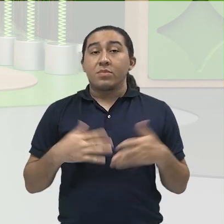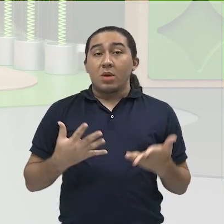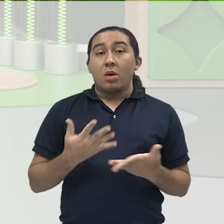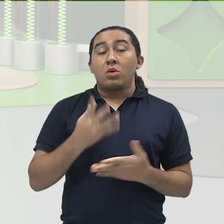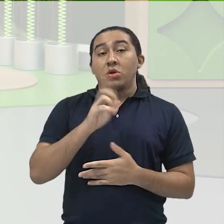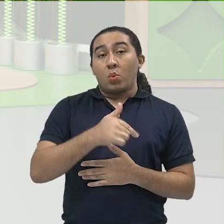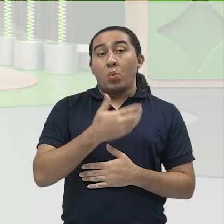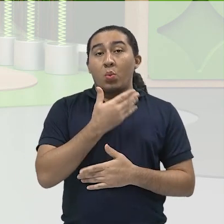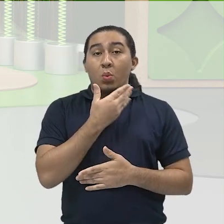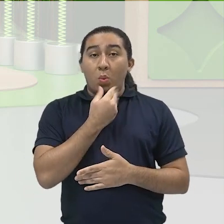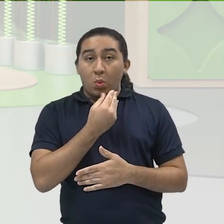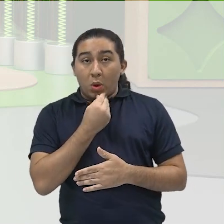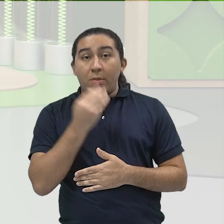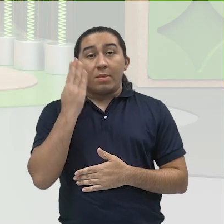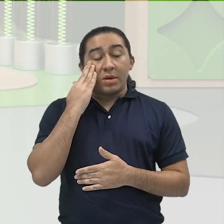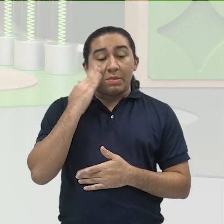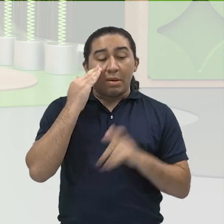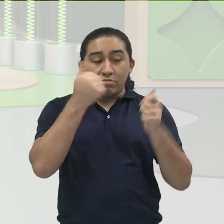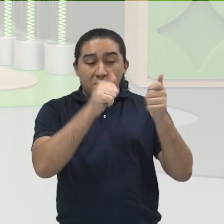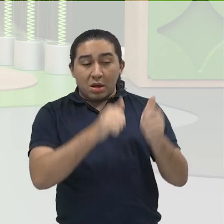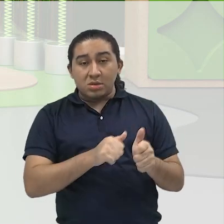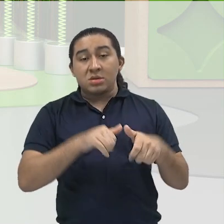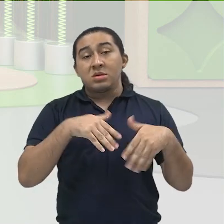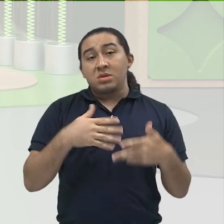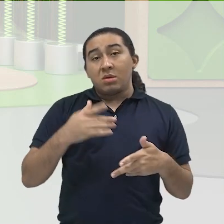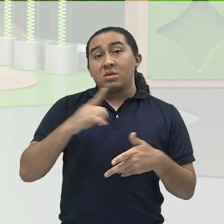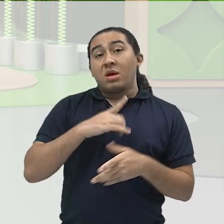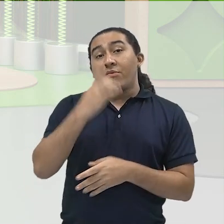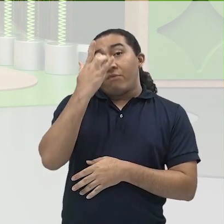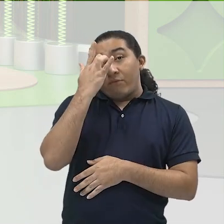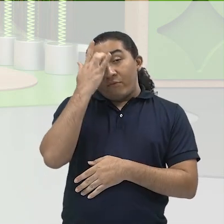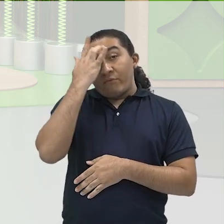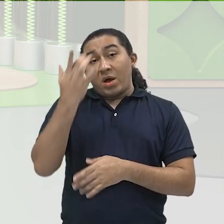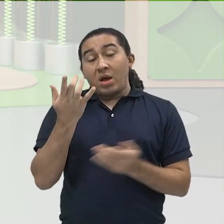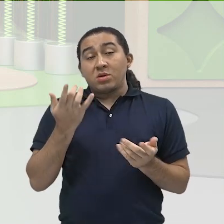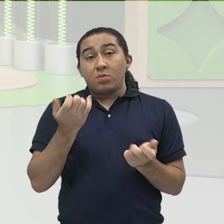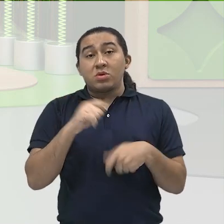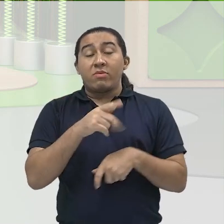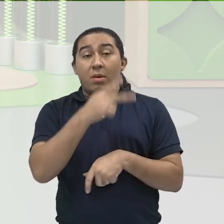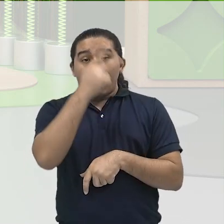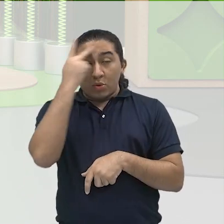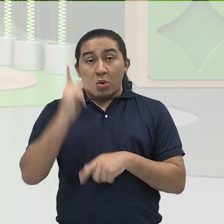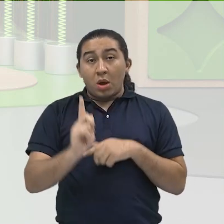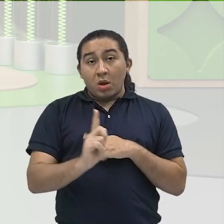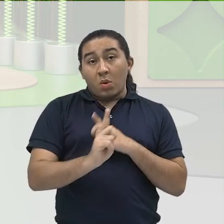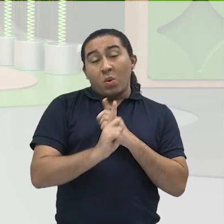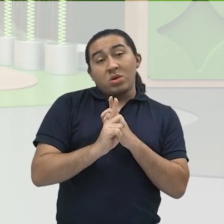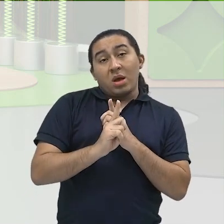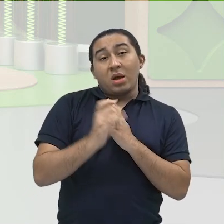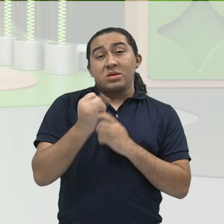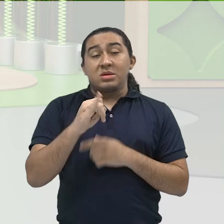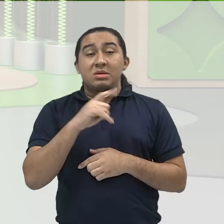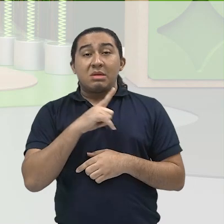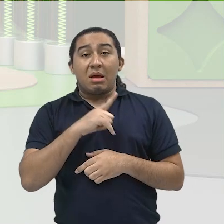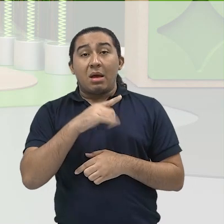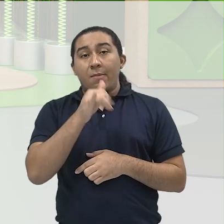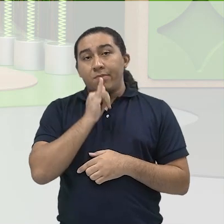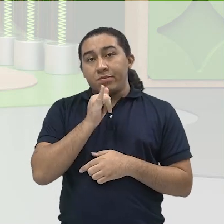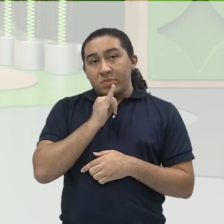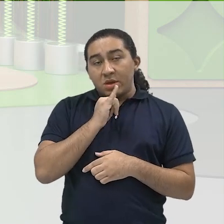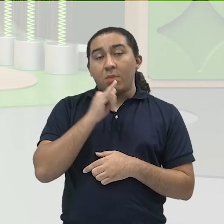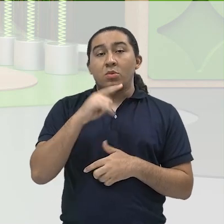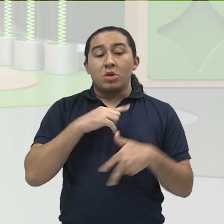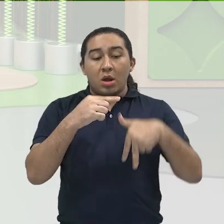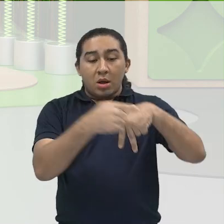características anatômicas dos órgãos genitais, as lesões são facilmente reconhecidas. Então, se as lesões ocorrerem na região